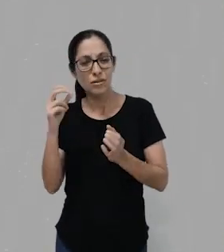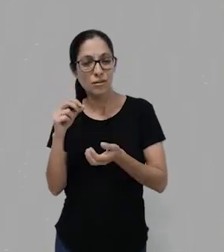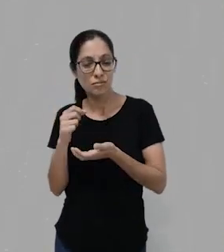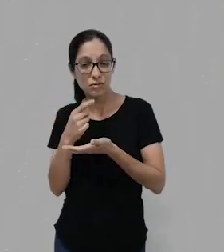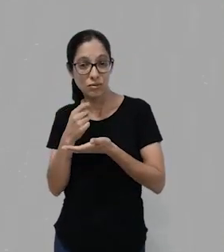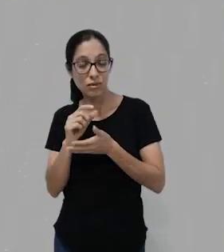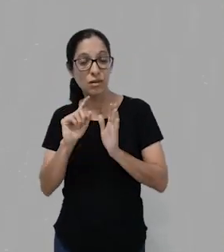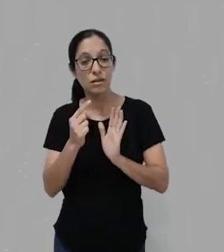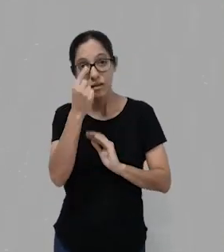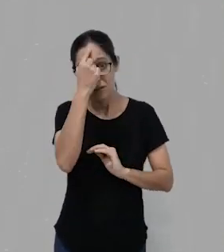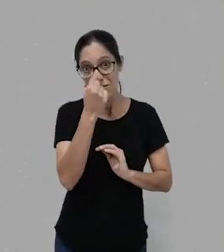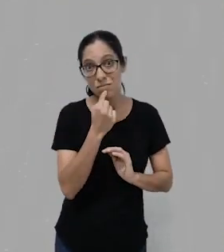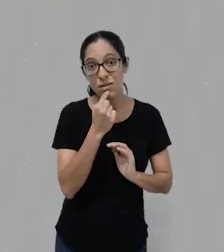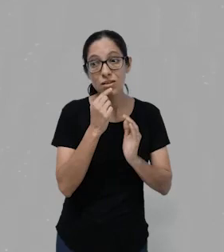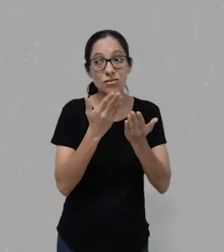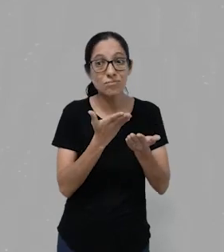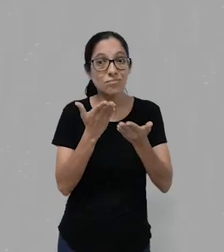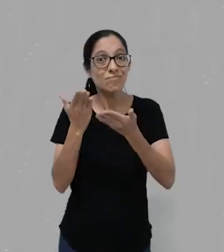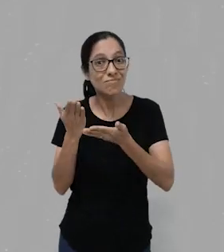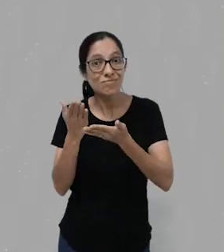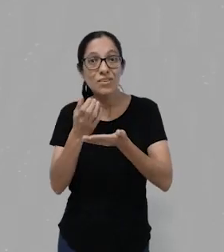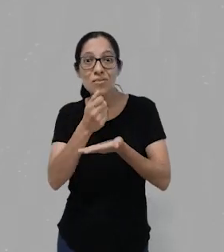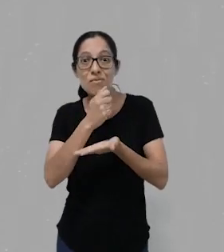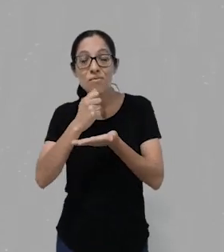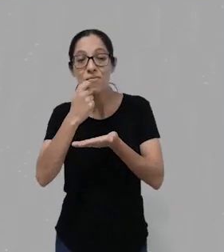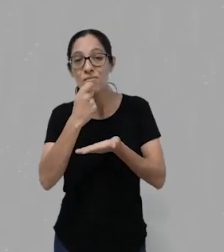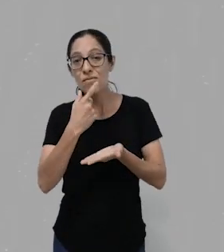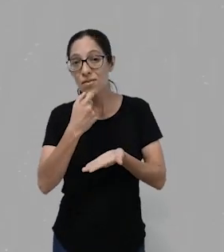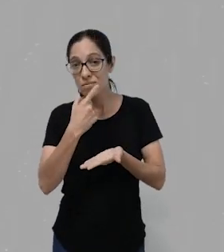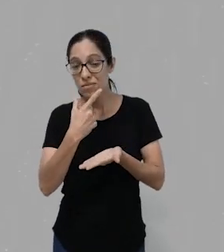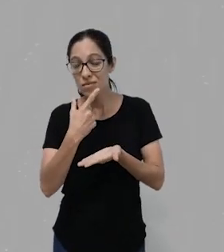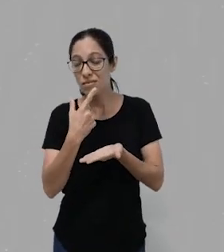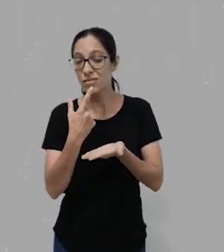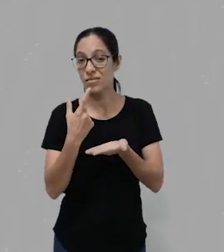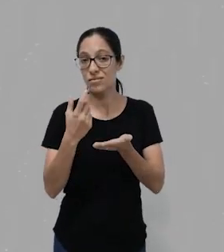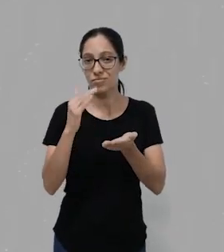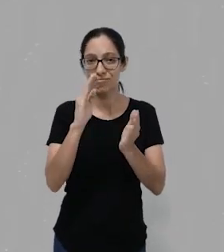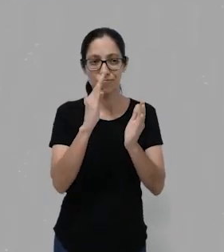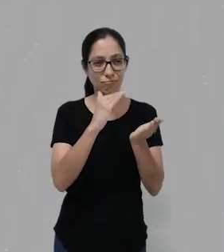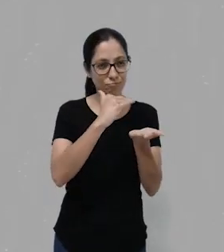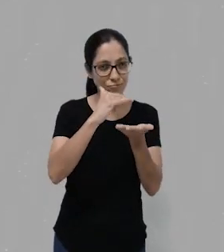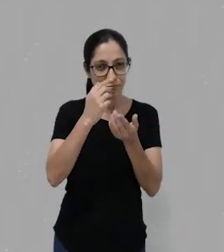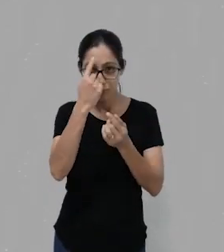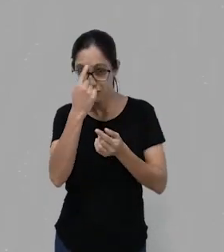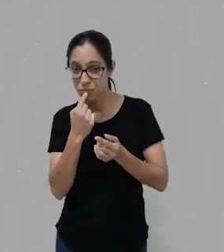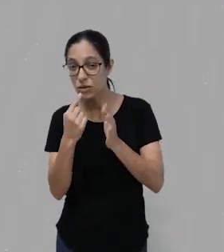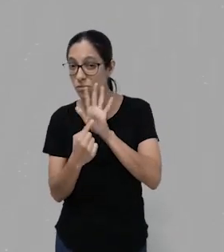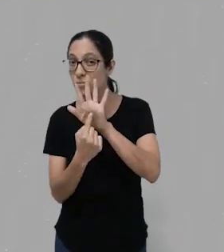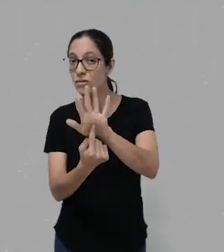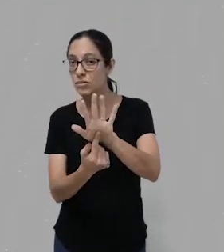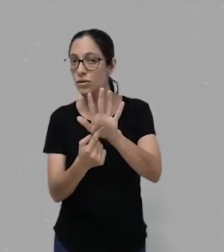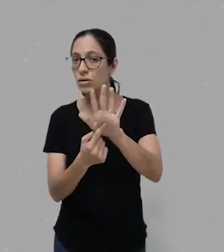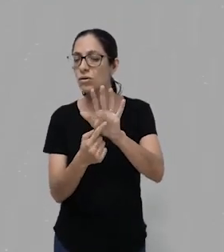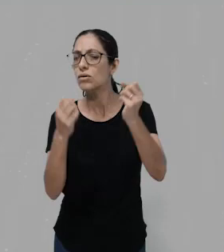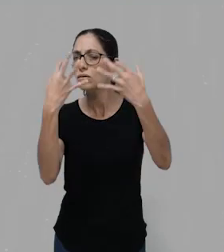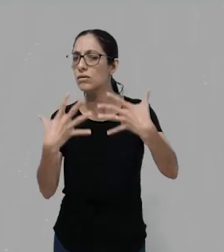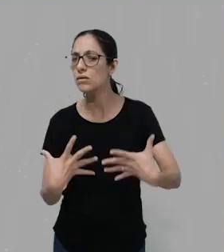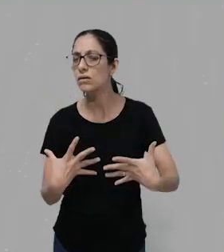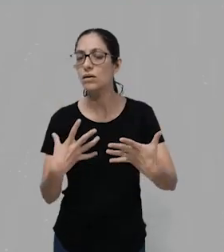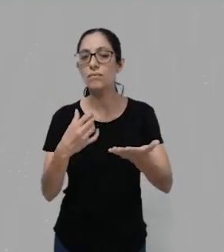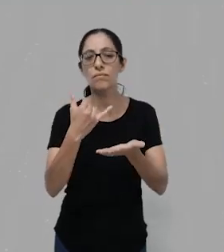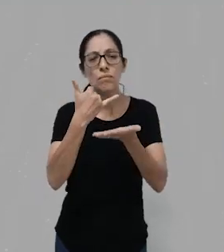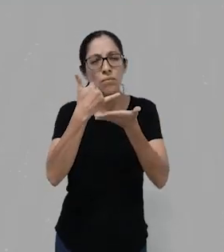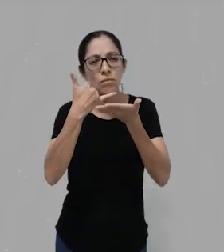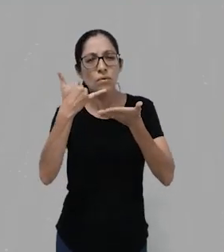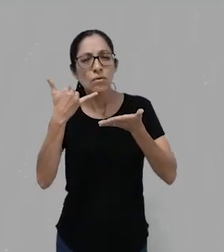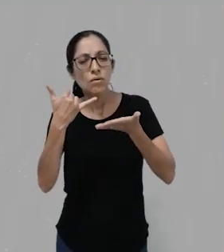uma imagem aqui de uma prateleira de farmácia. O que eu estou querendo dizer para vocês? Que droga, galerinha, é